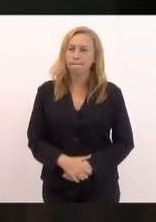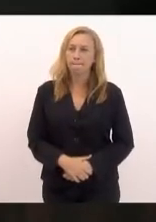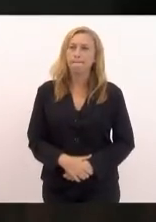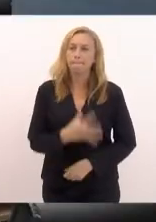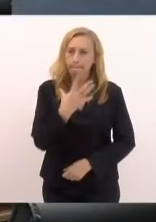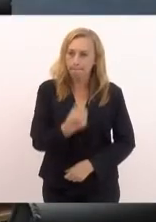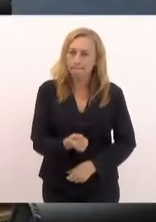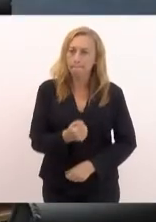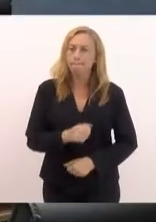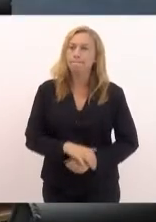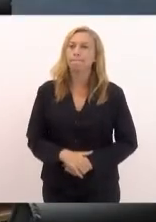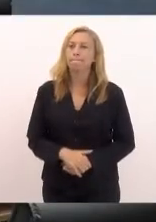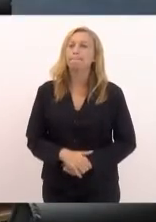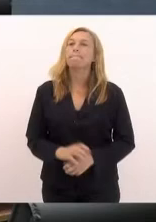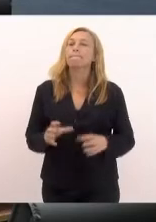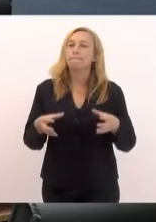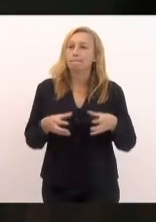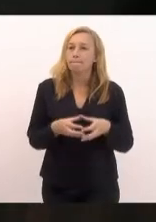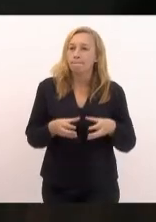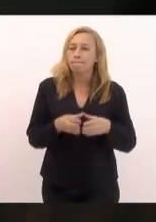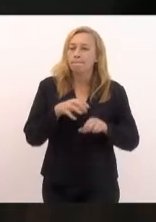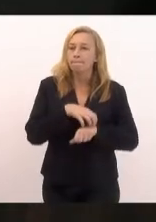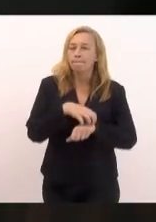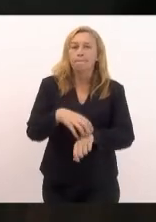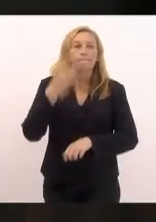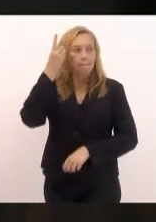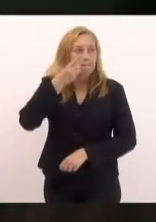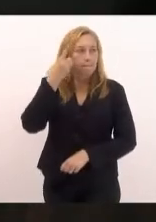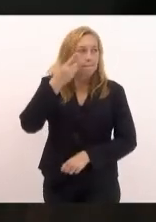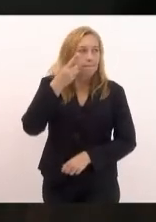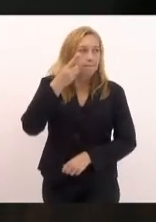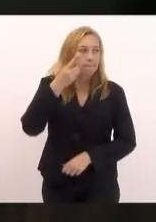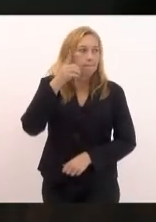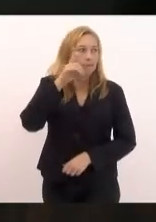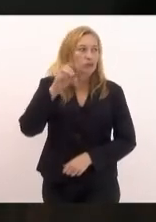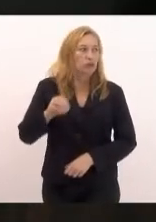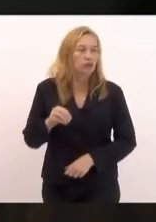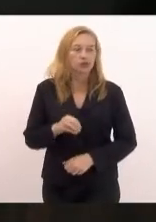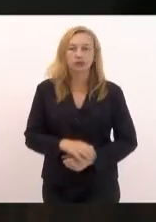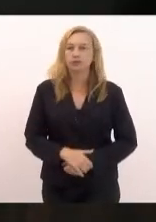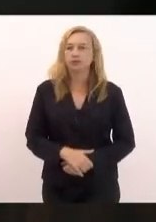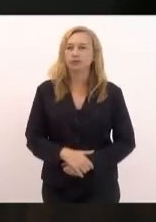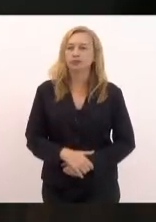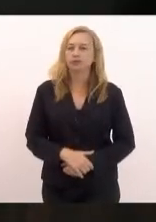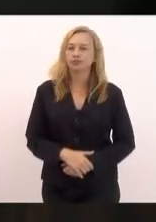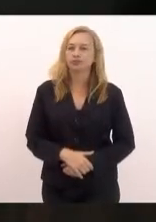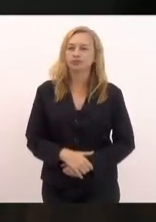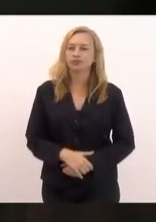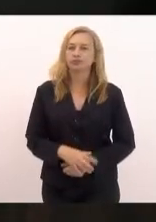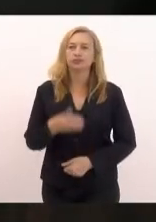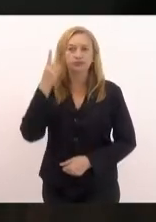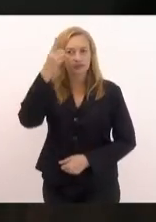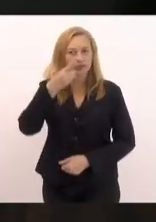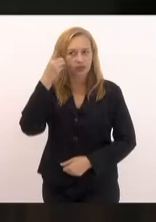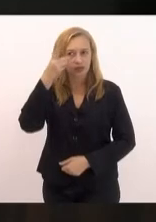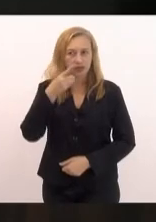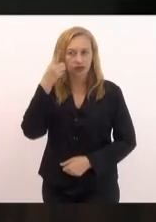Parecer favorável. Pela Comissão de Transporte, deputado Dionísio Lins. Deputado Dionísio